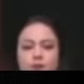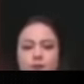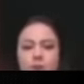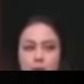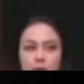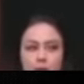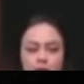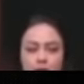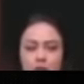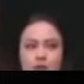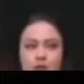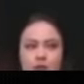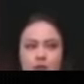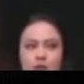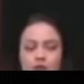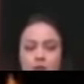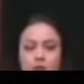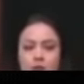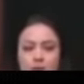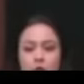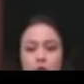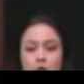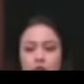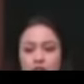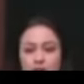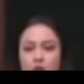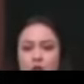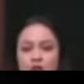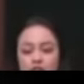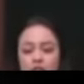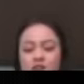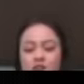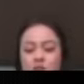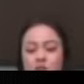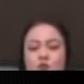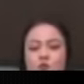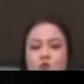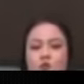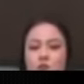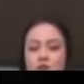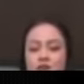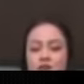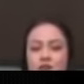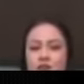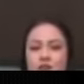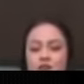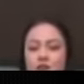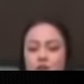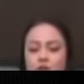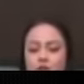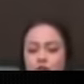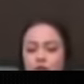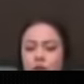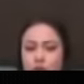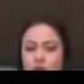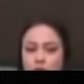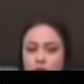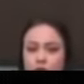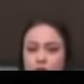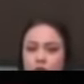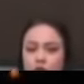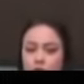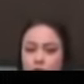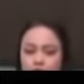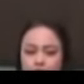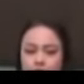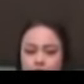Impugnação com prazo preclusivo. Essa é a expressão. A exceção, as exceções materiais, dentre a exceção de prescrição e a exceção de